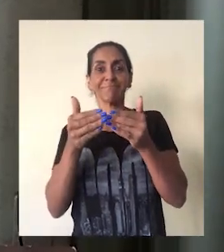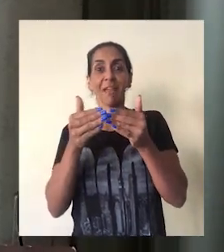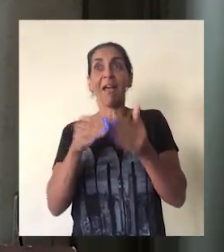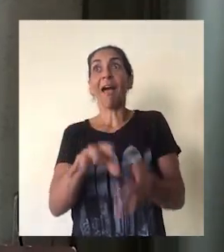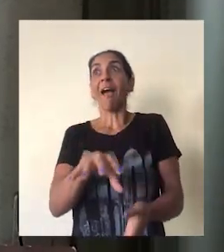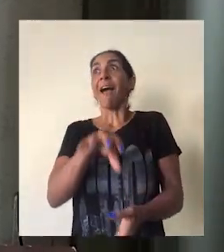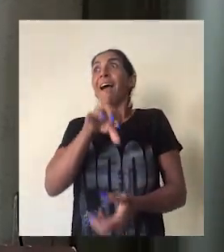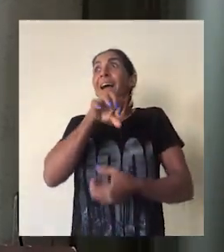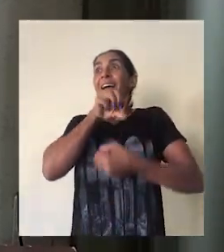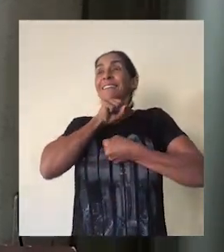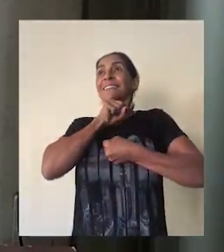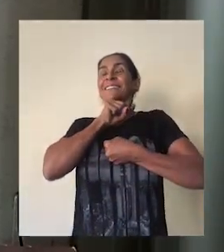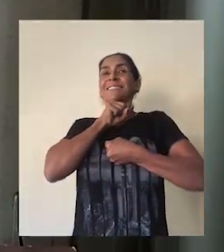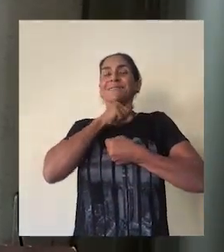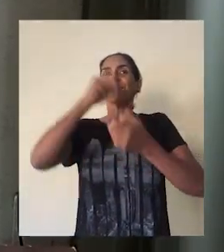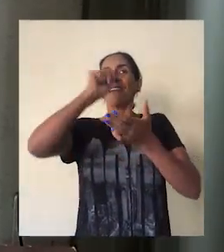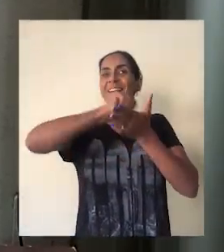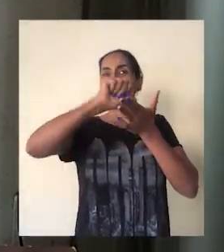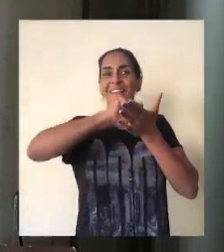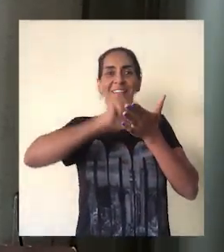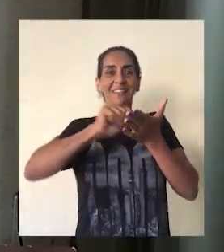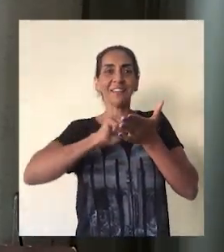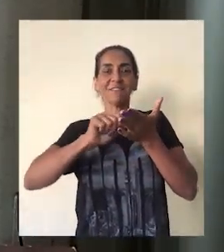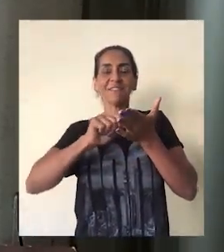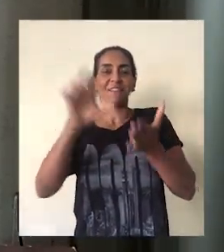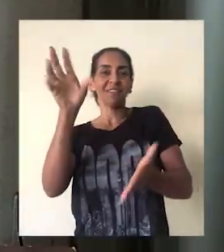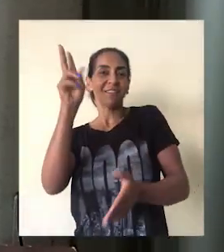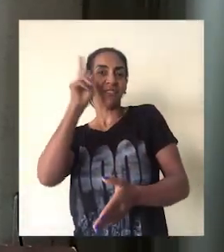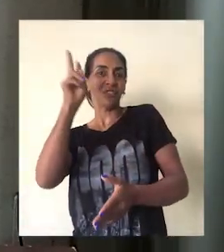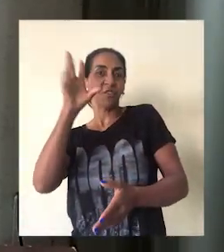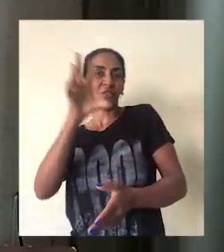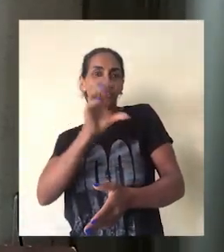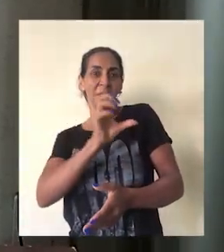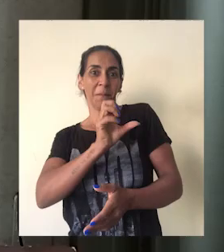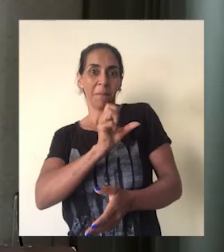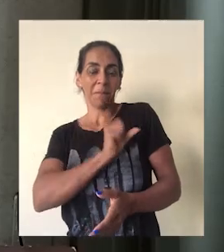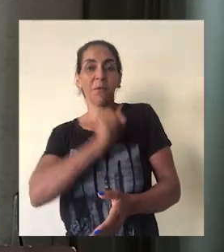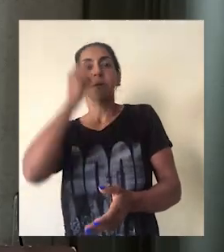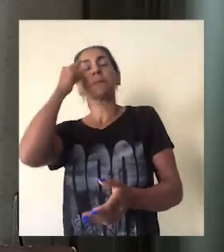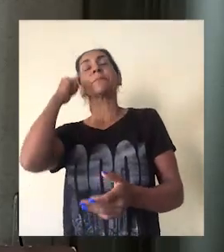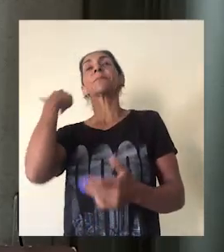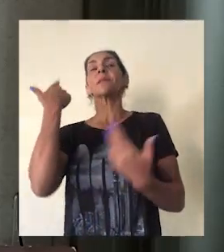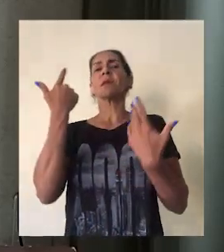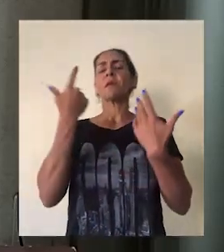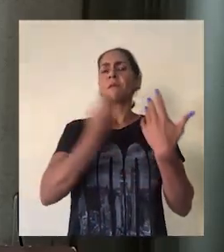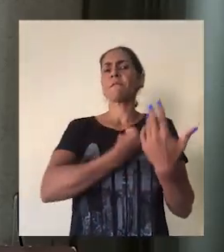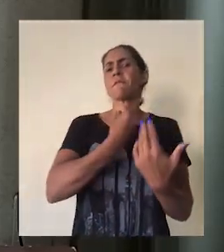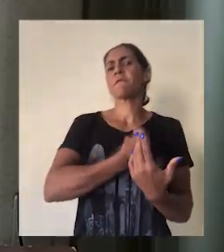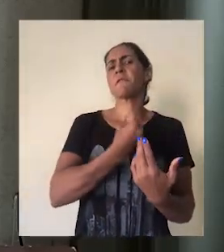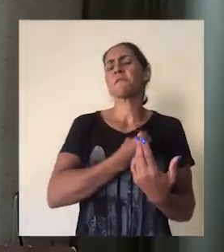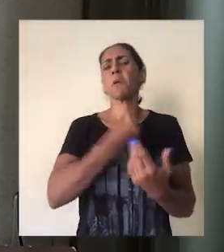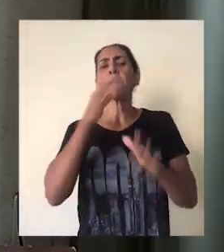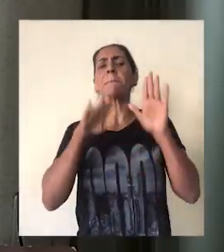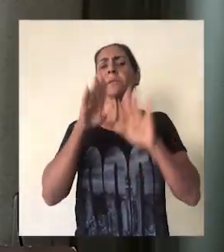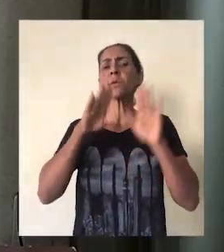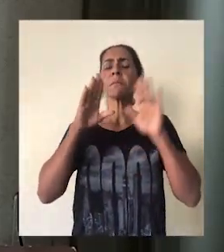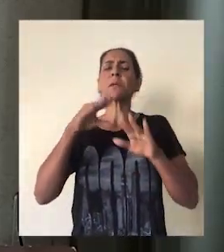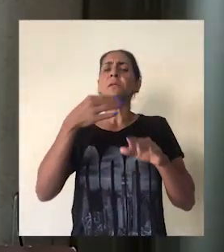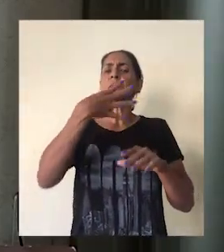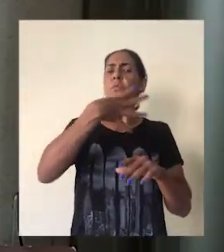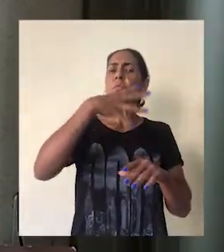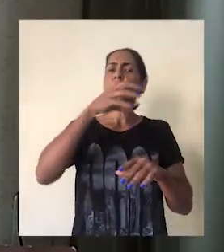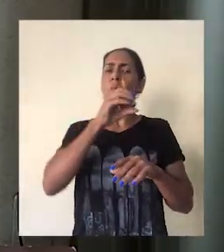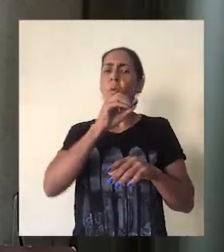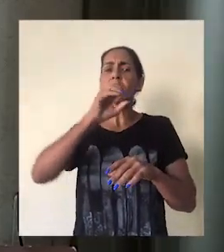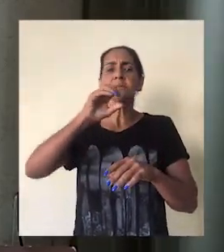Stoker buscou inspiração para escrever o romance através da lendária história do conde Vlad Draco, que viveu cerca de